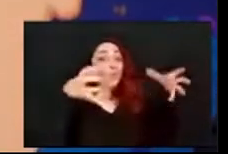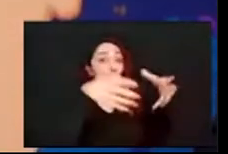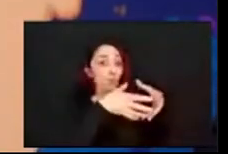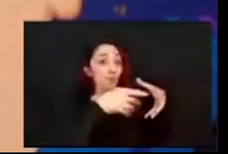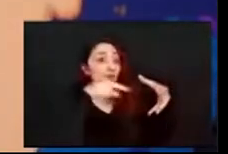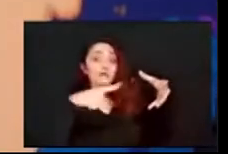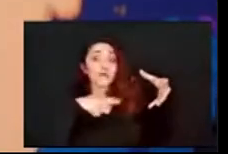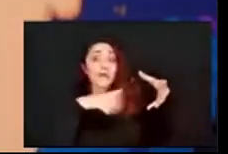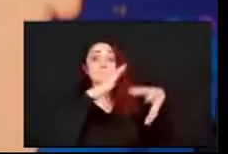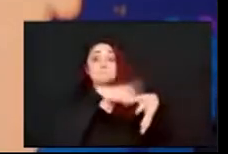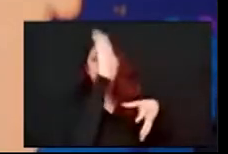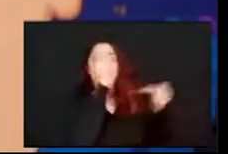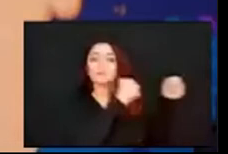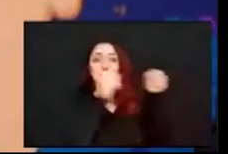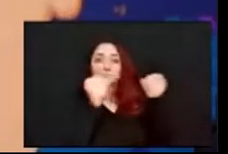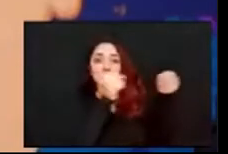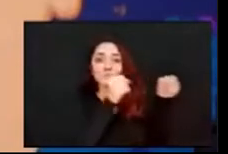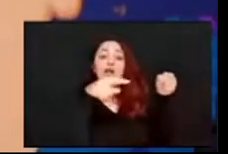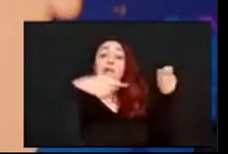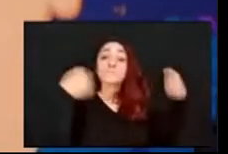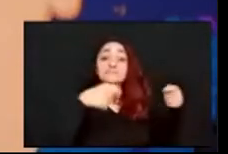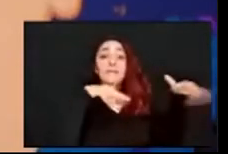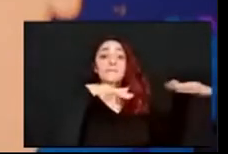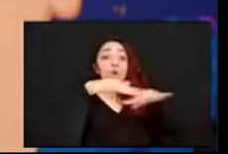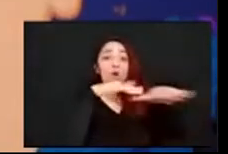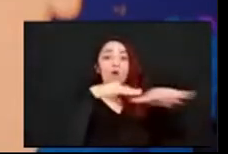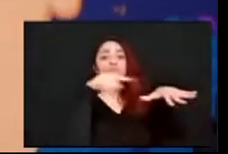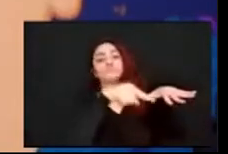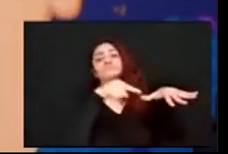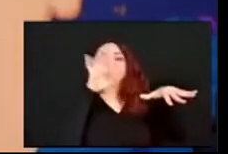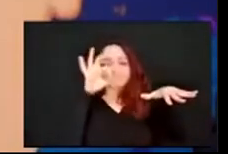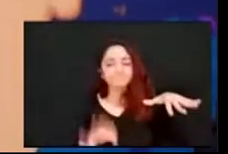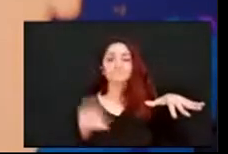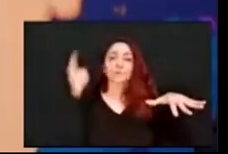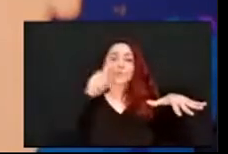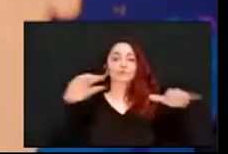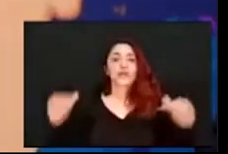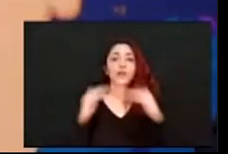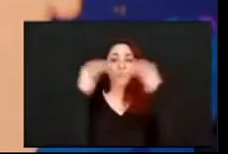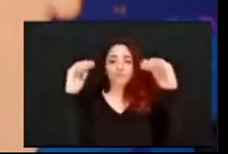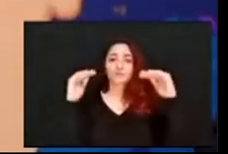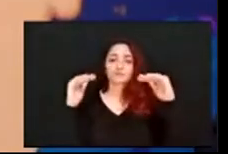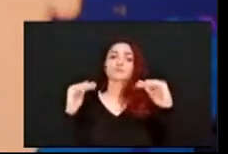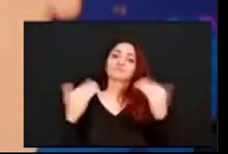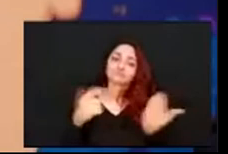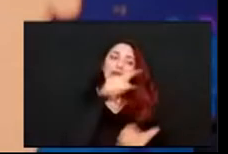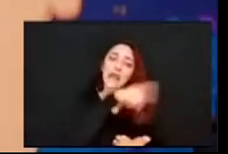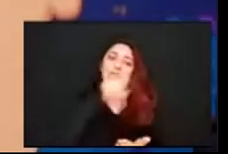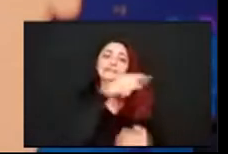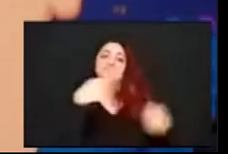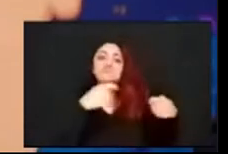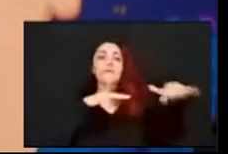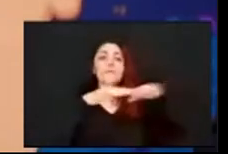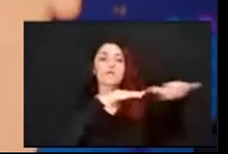para garantir a Equidade é fundamental Que Tem investimento não é nada se faz sem recursos sejam